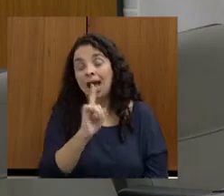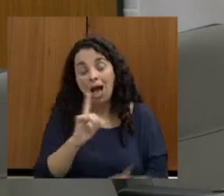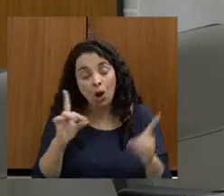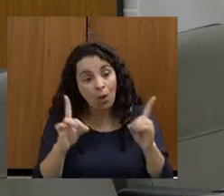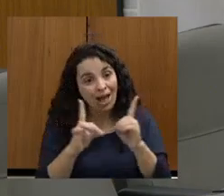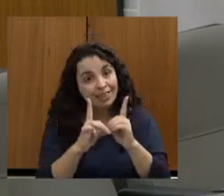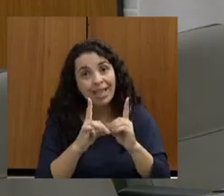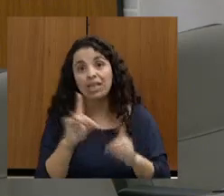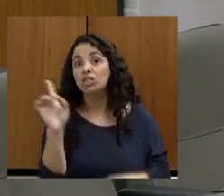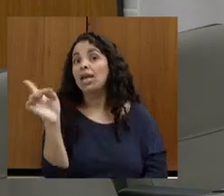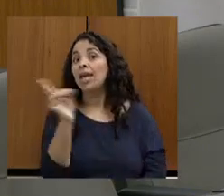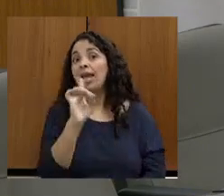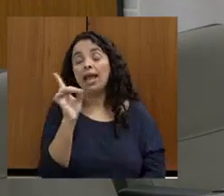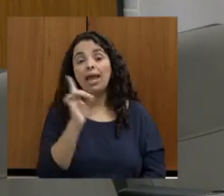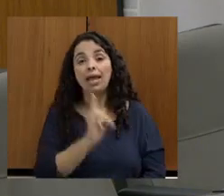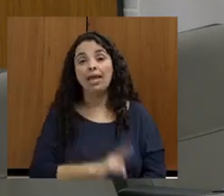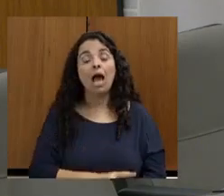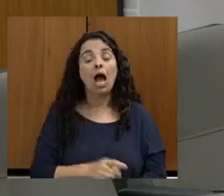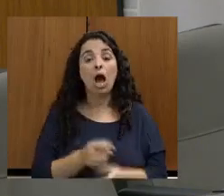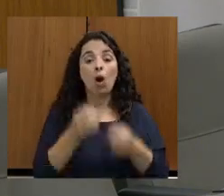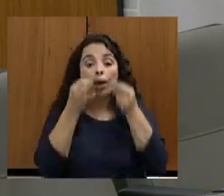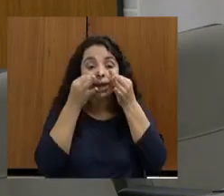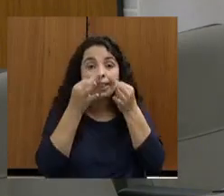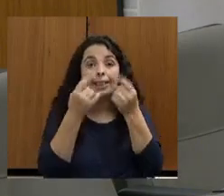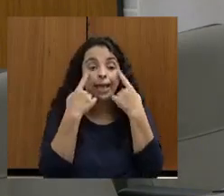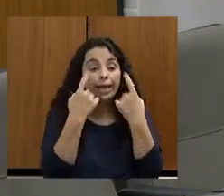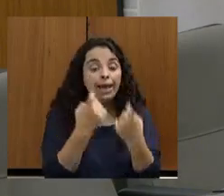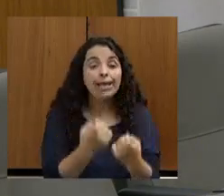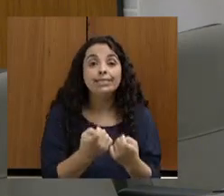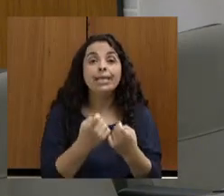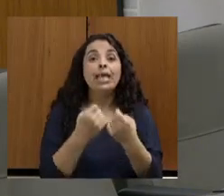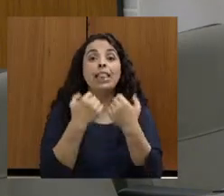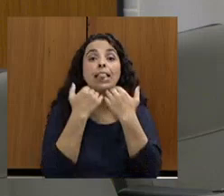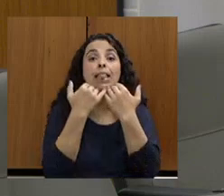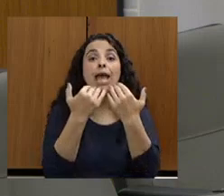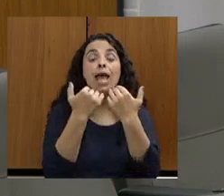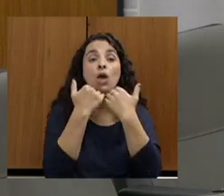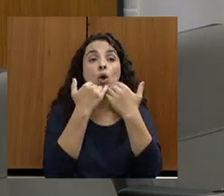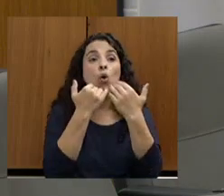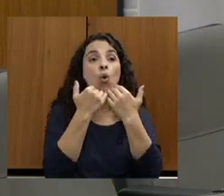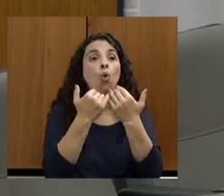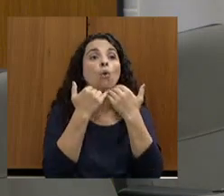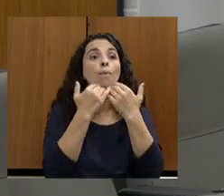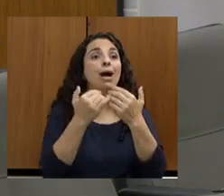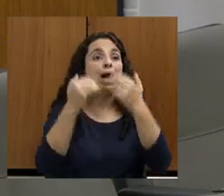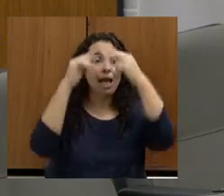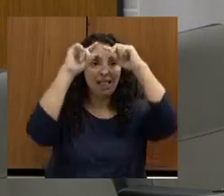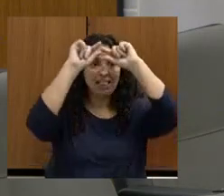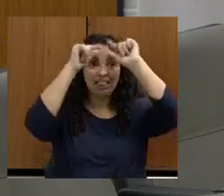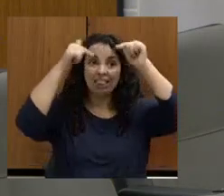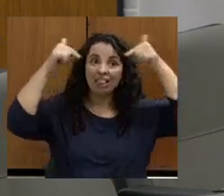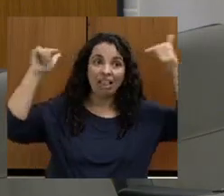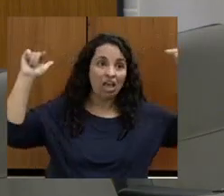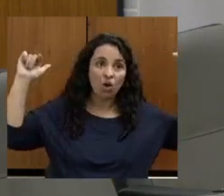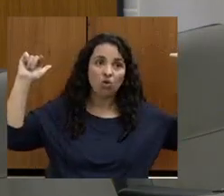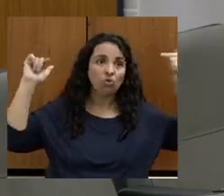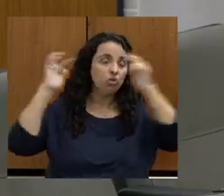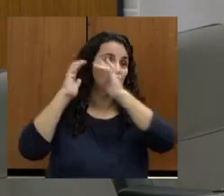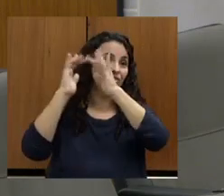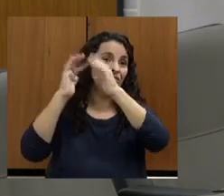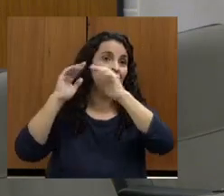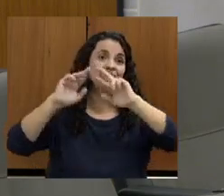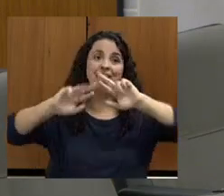neurodiversidade. Eu e Clara, com depressão, tendo nossas